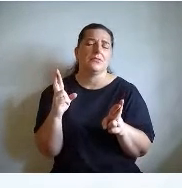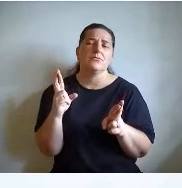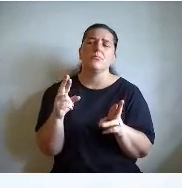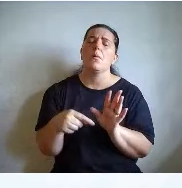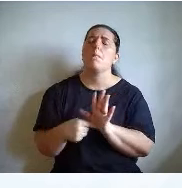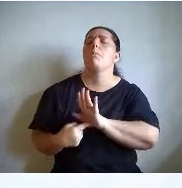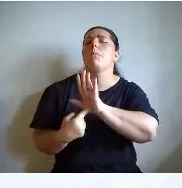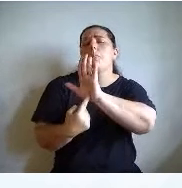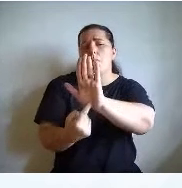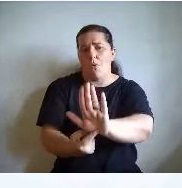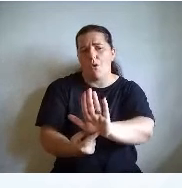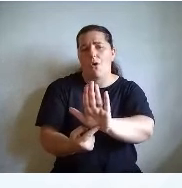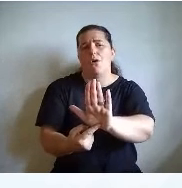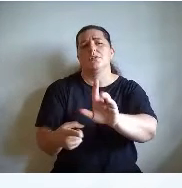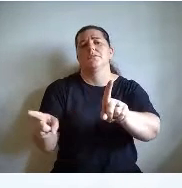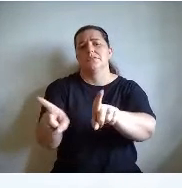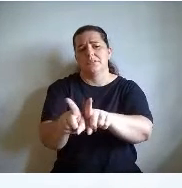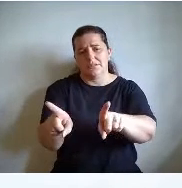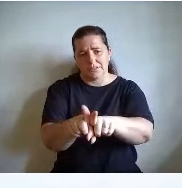também